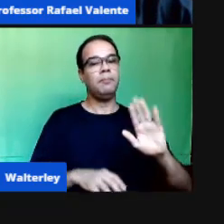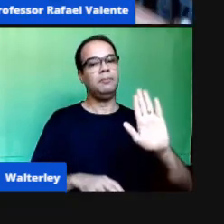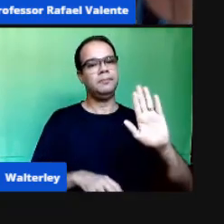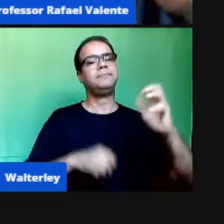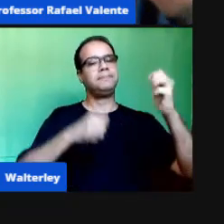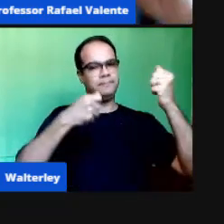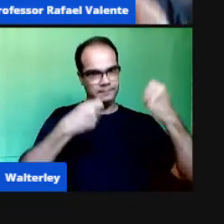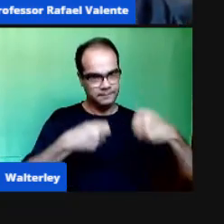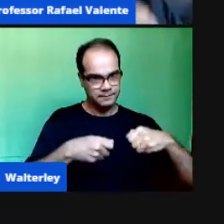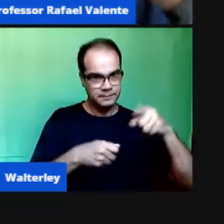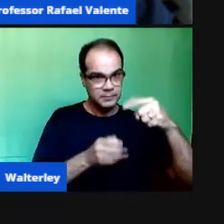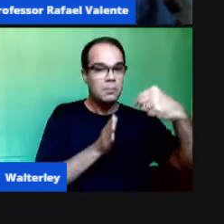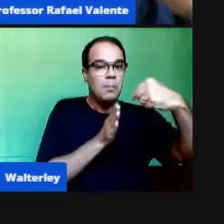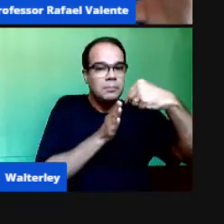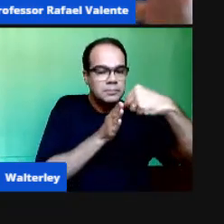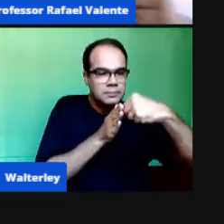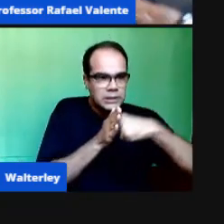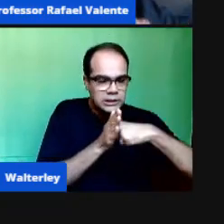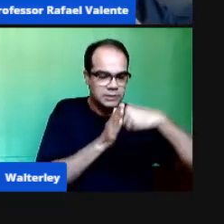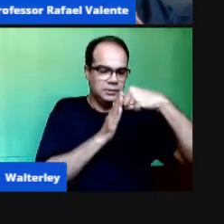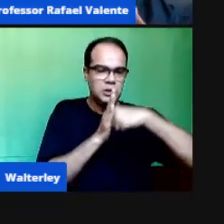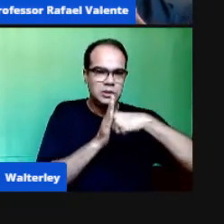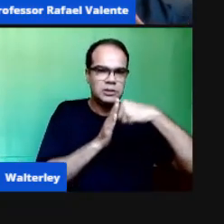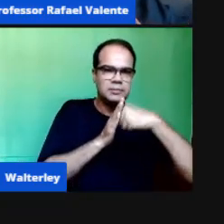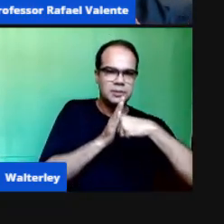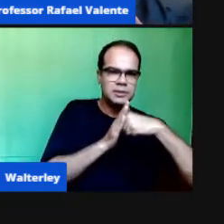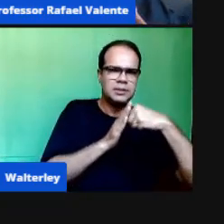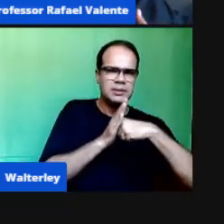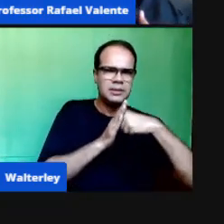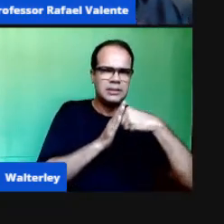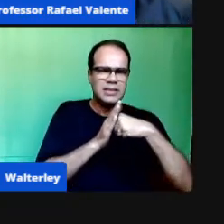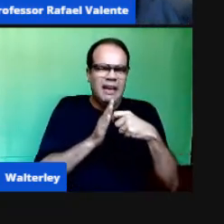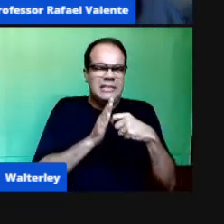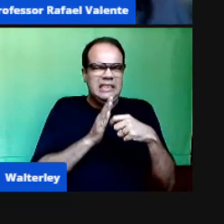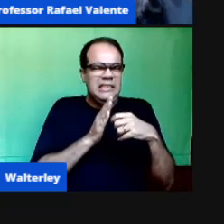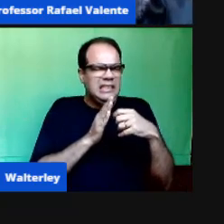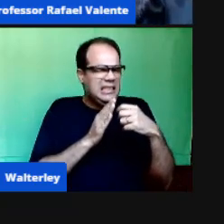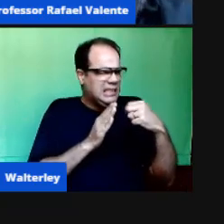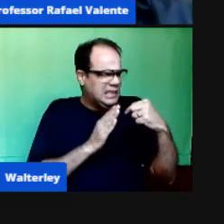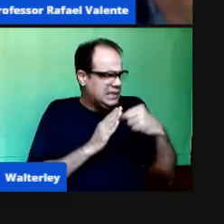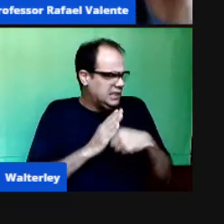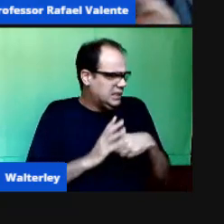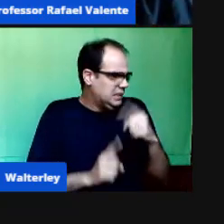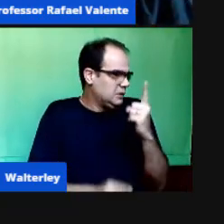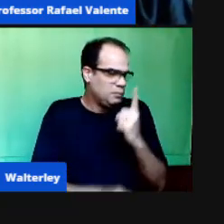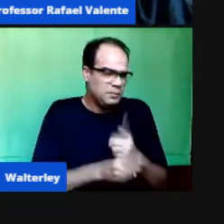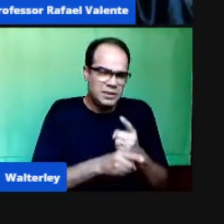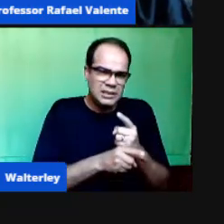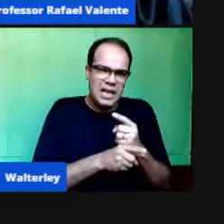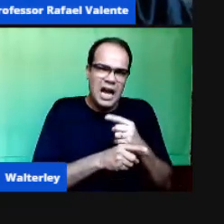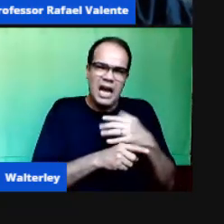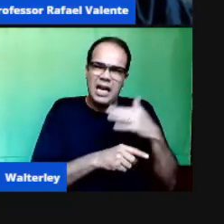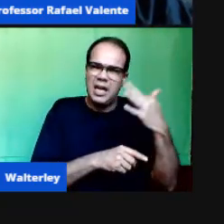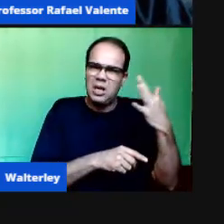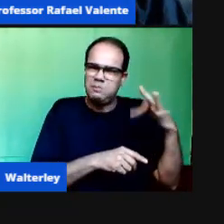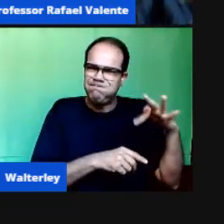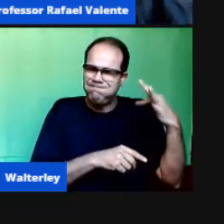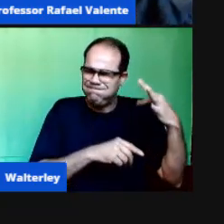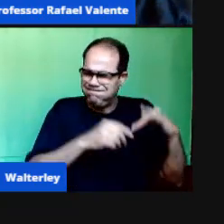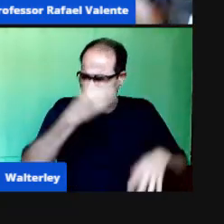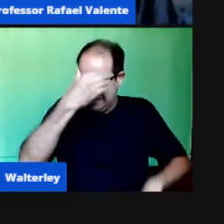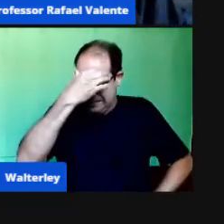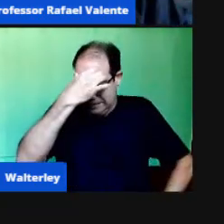efeito. Então, em alguns momentos, isso pode acontecer, você fala, ai, doeu. E aquela frase, doeu, pega que é teu.